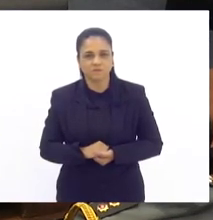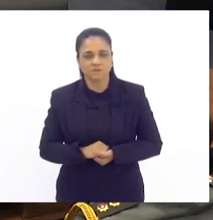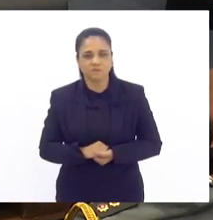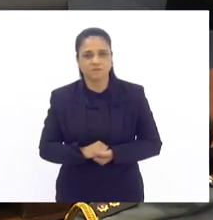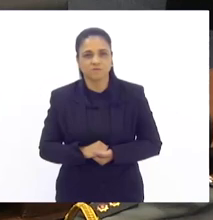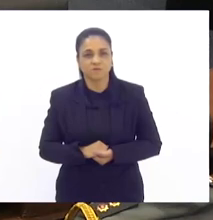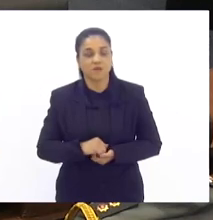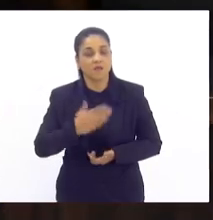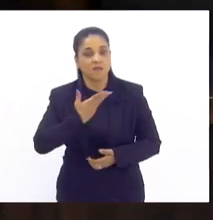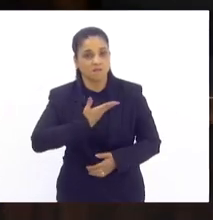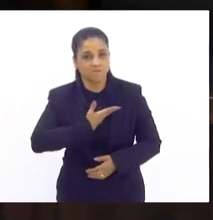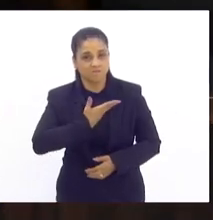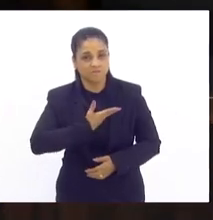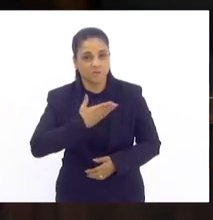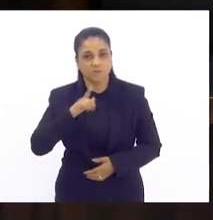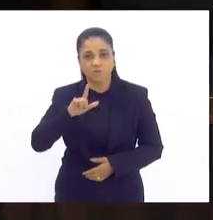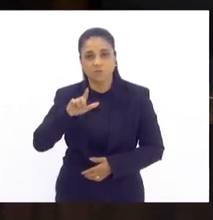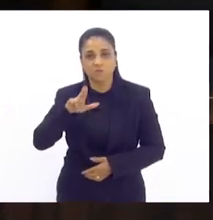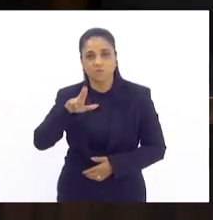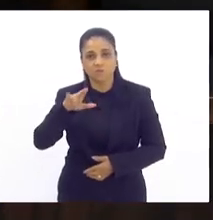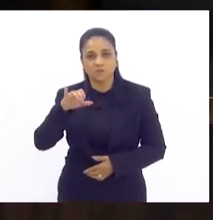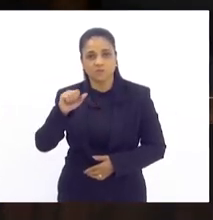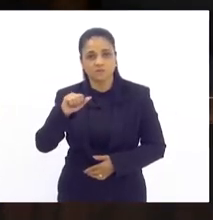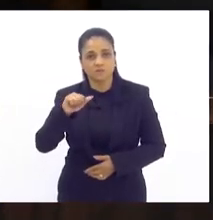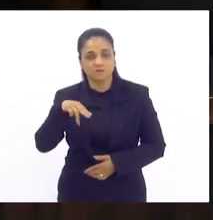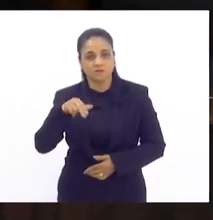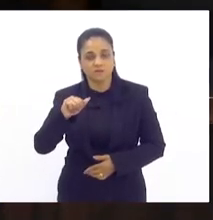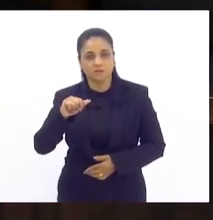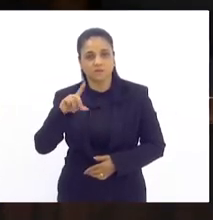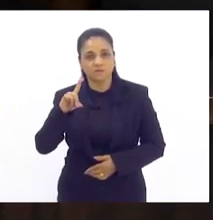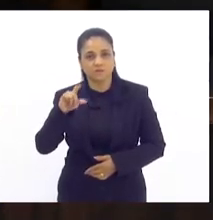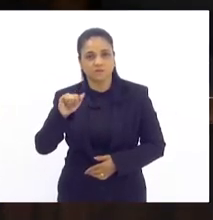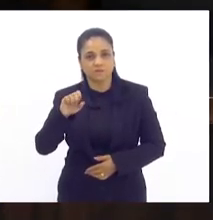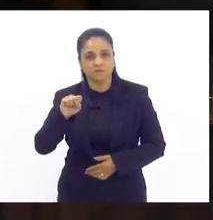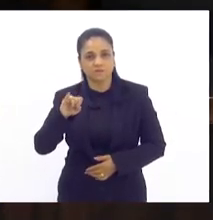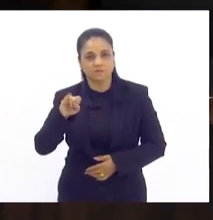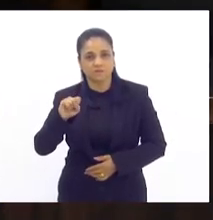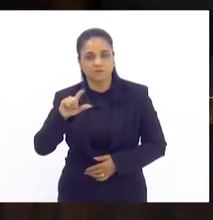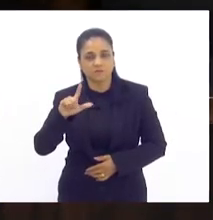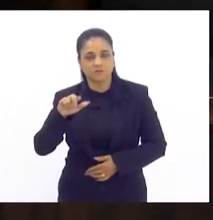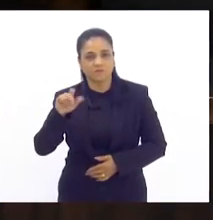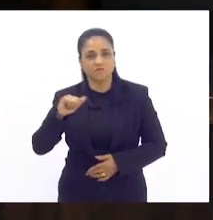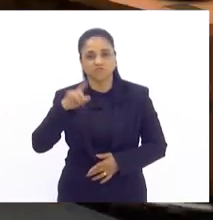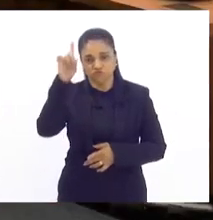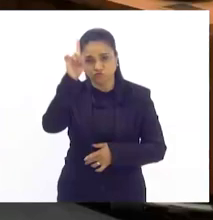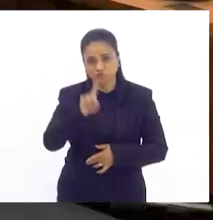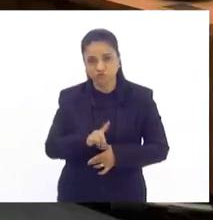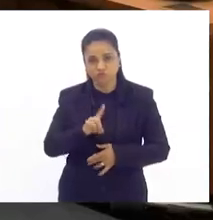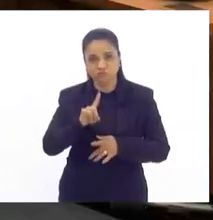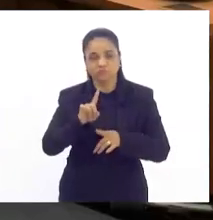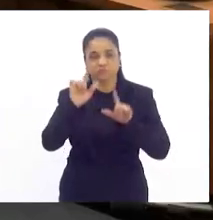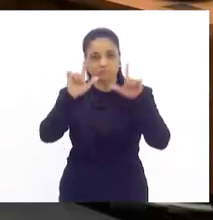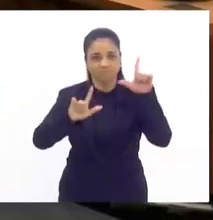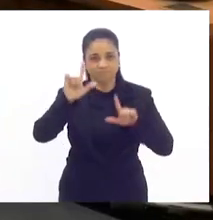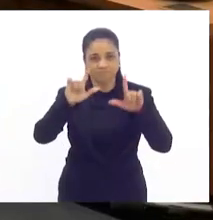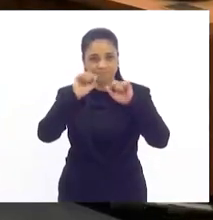Nosso amigo também, Luciano da Silva de Souza, nosso diretor da TV Alerj.